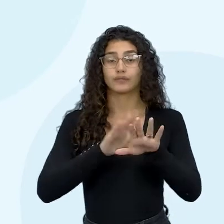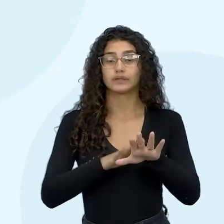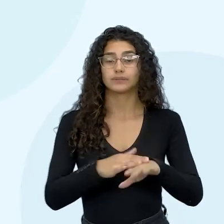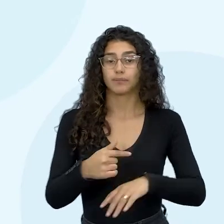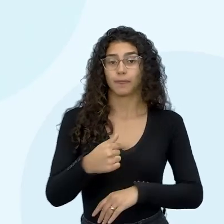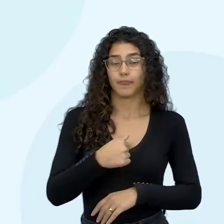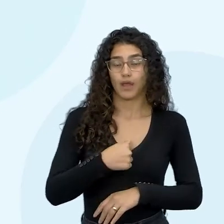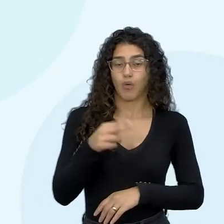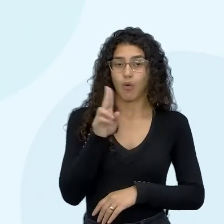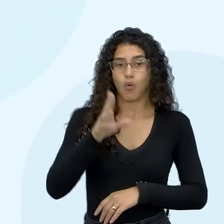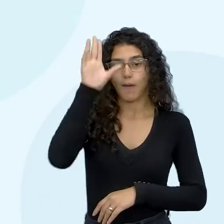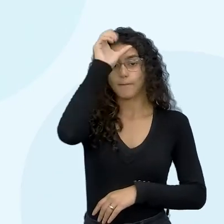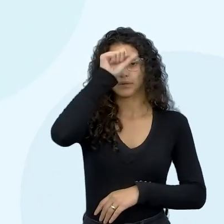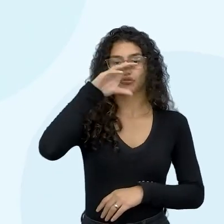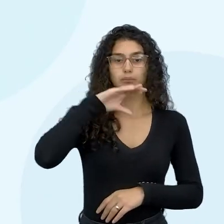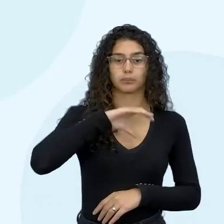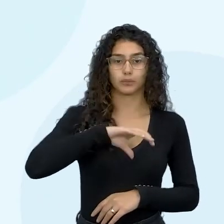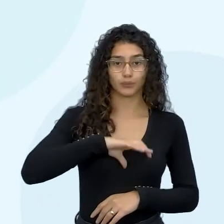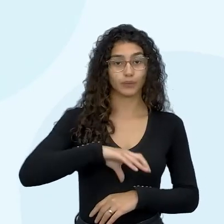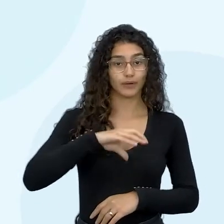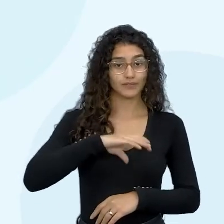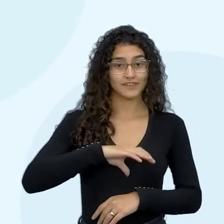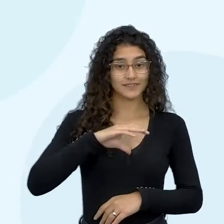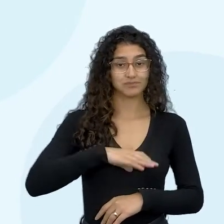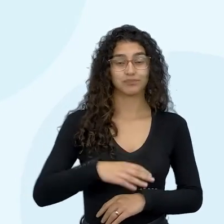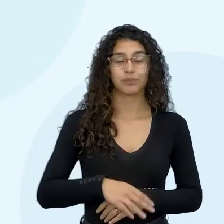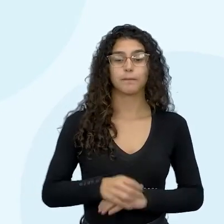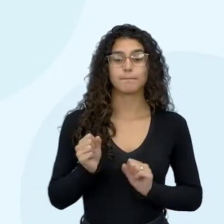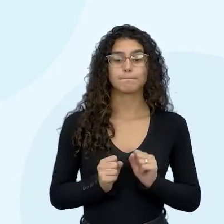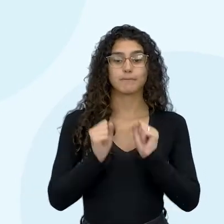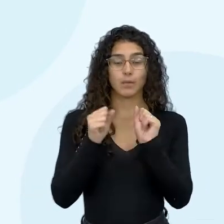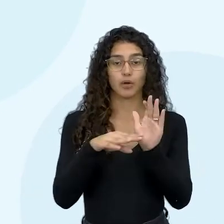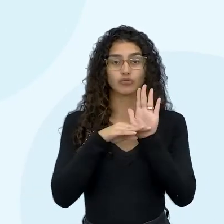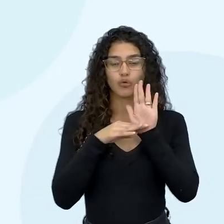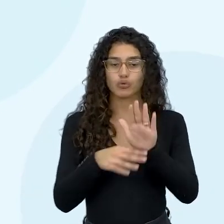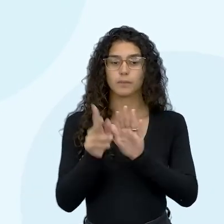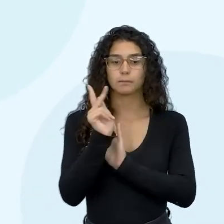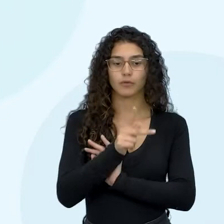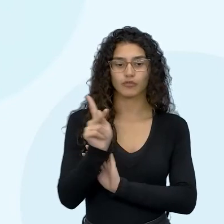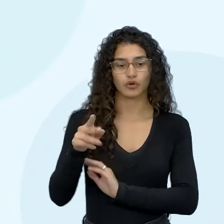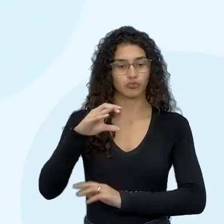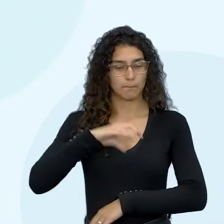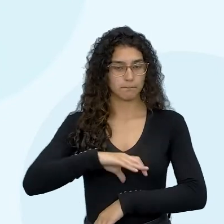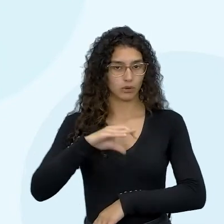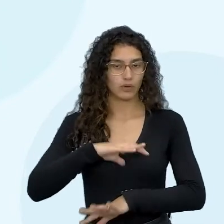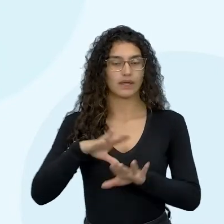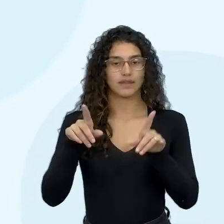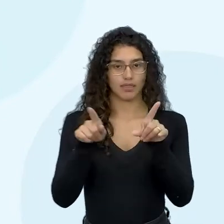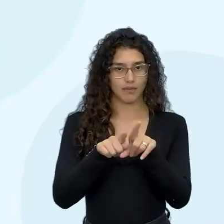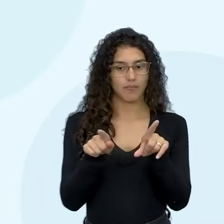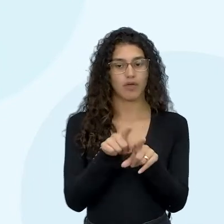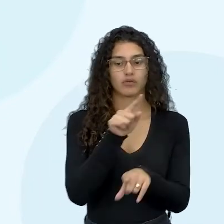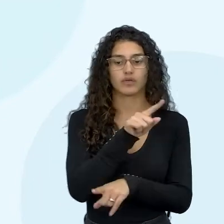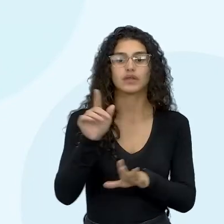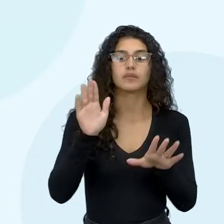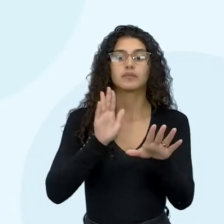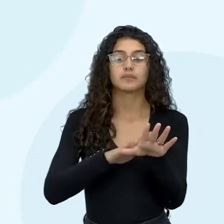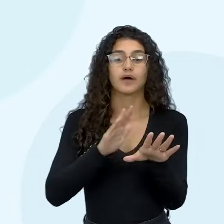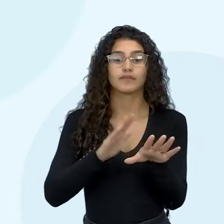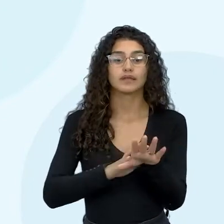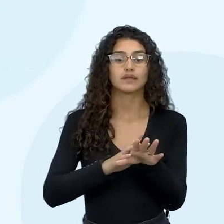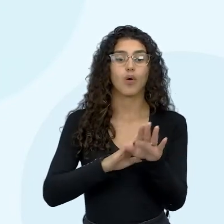o que eu aprendi em português, né? Então, vocês podem pedir ajuda para a professora de português também, para montar